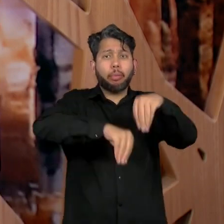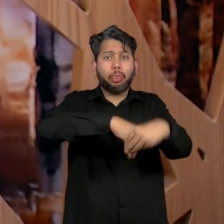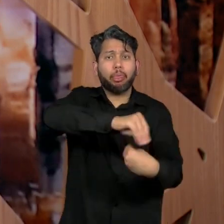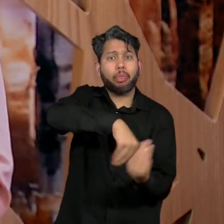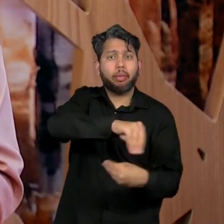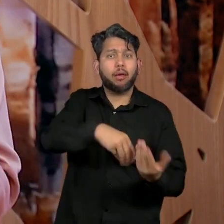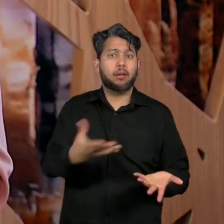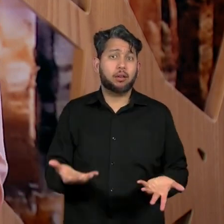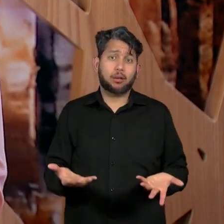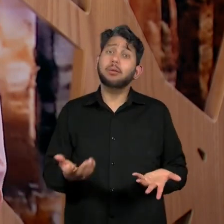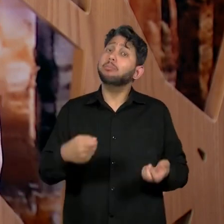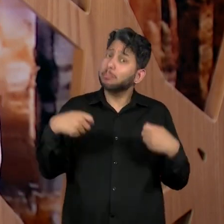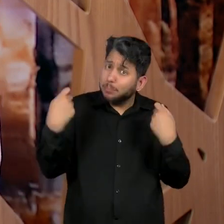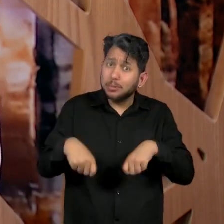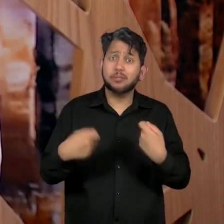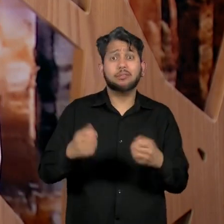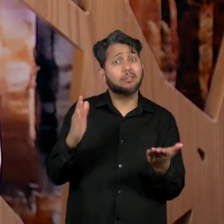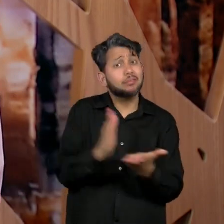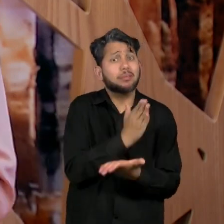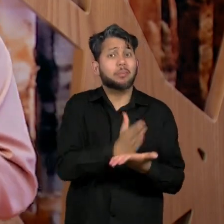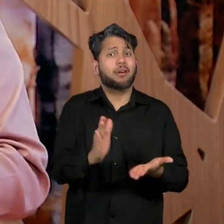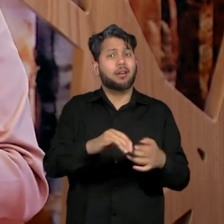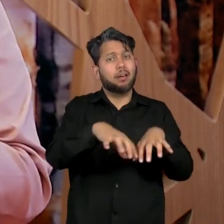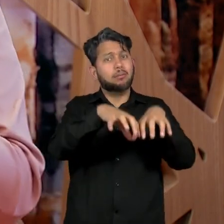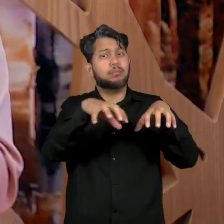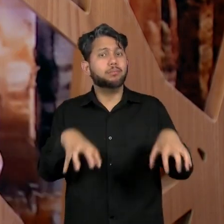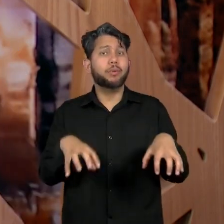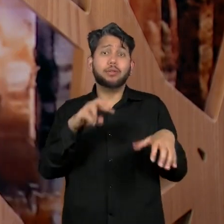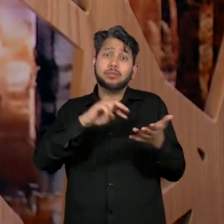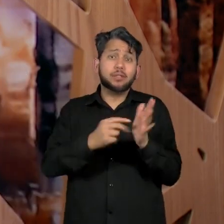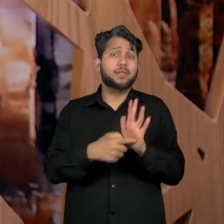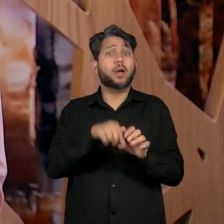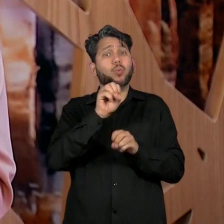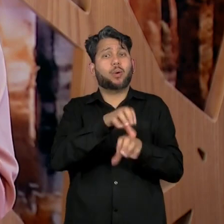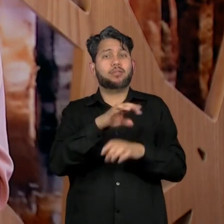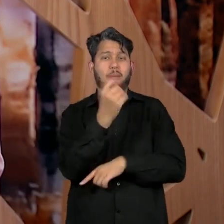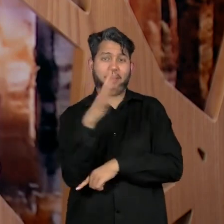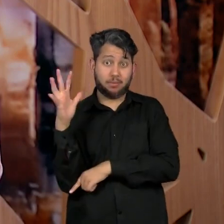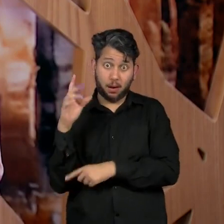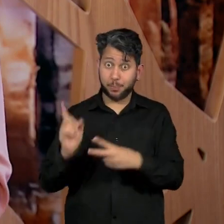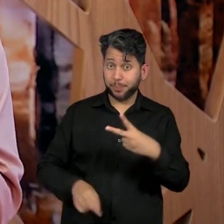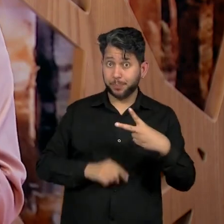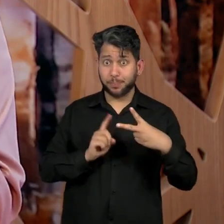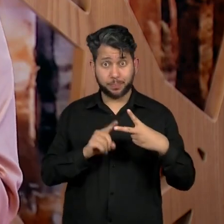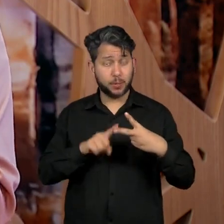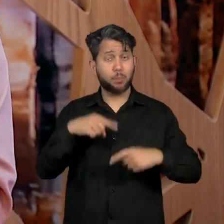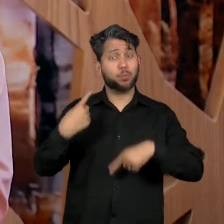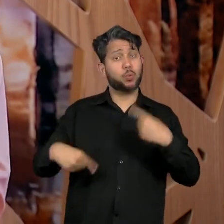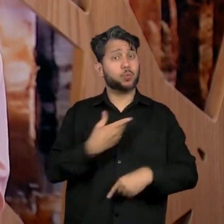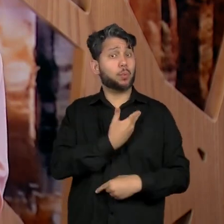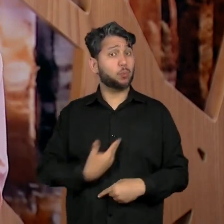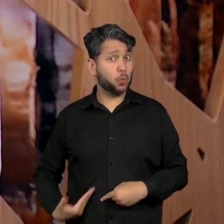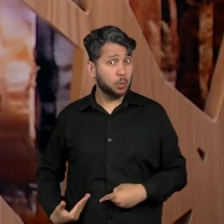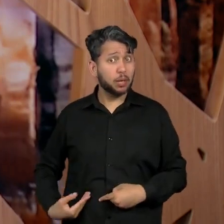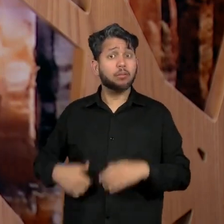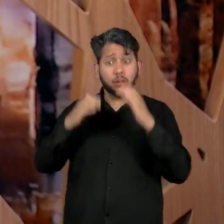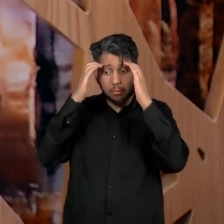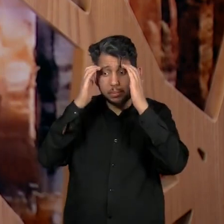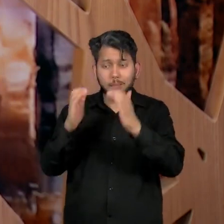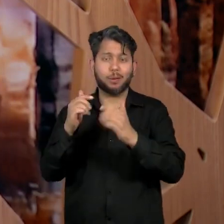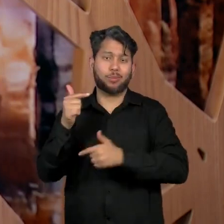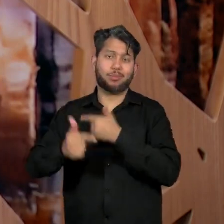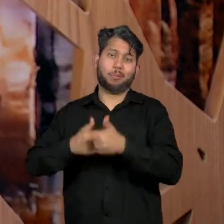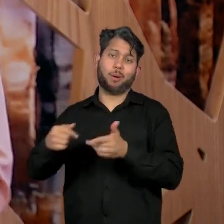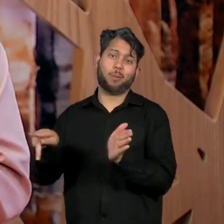Então, a gente precisa começar com educação ambiental e de políticas públicas que reconheçam esse trabalho que as